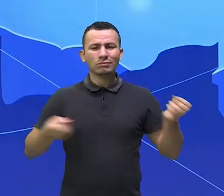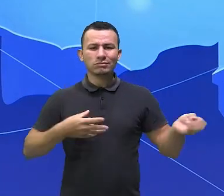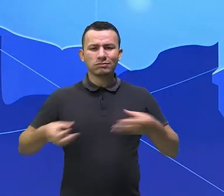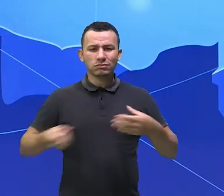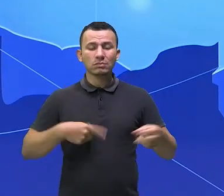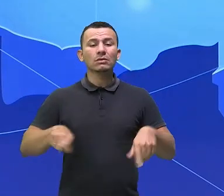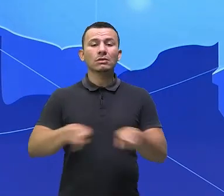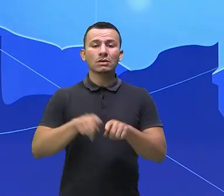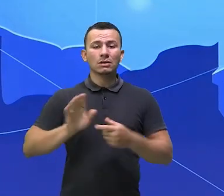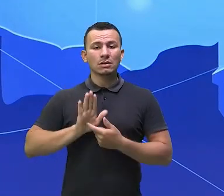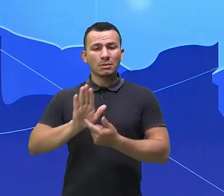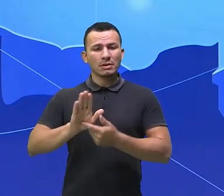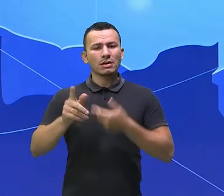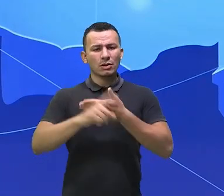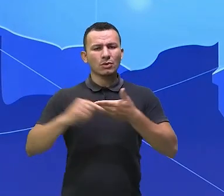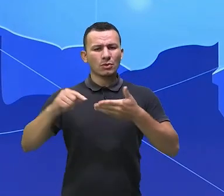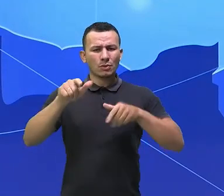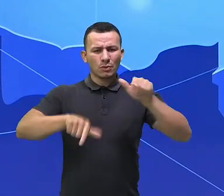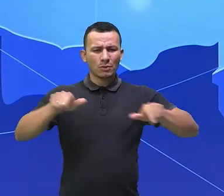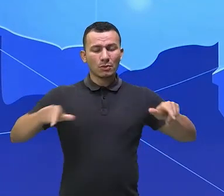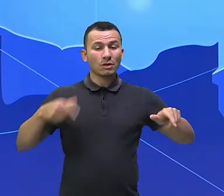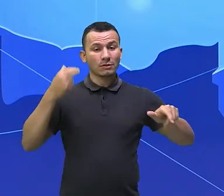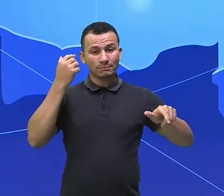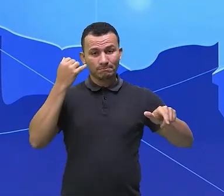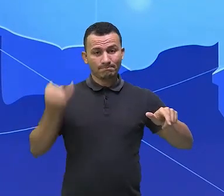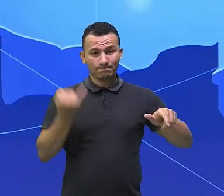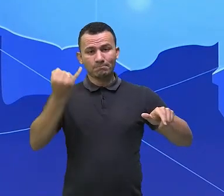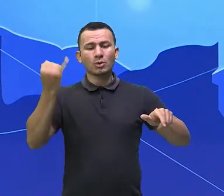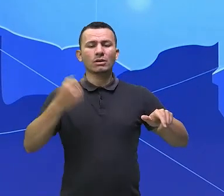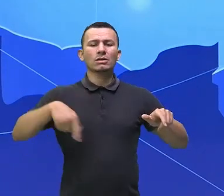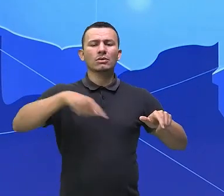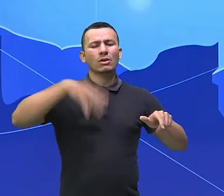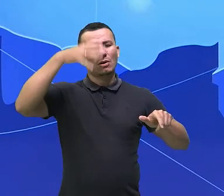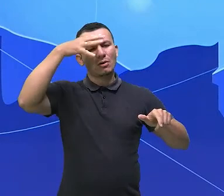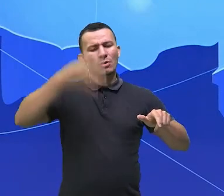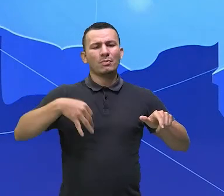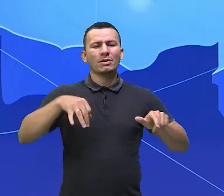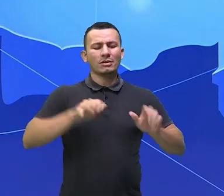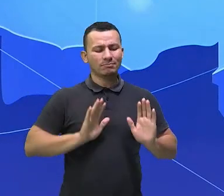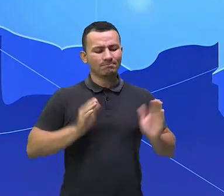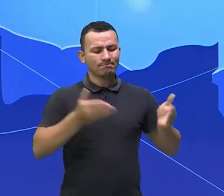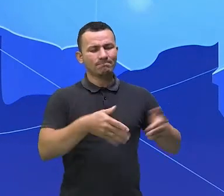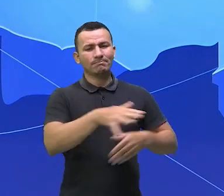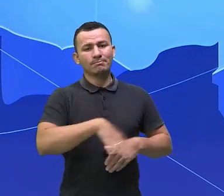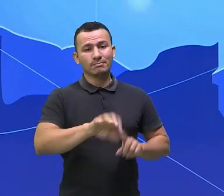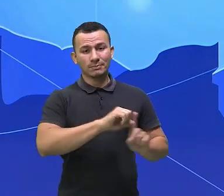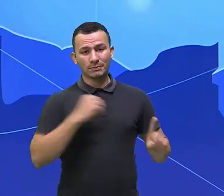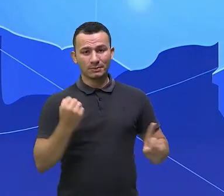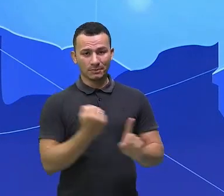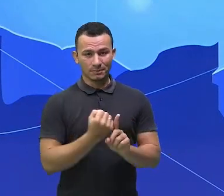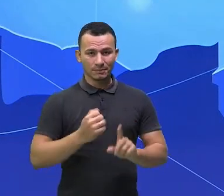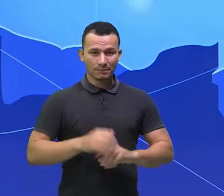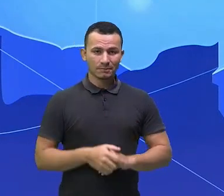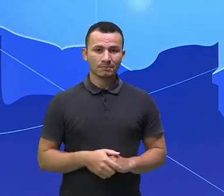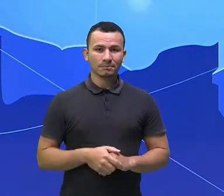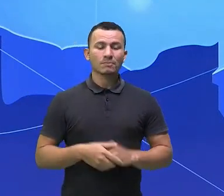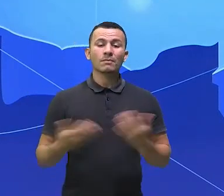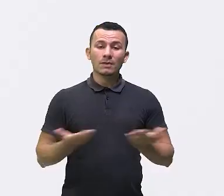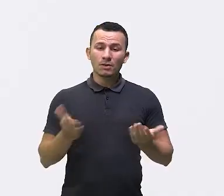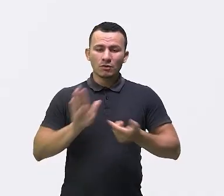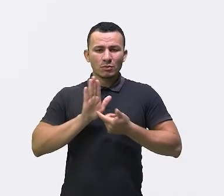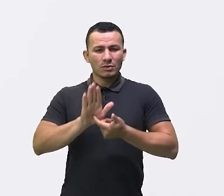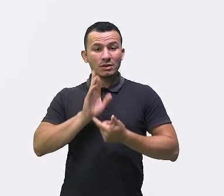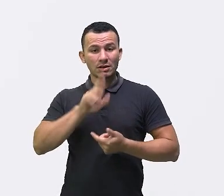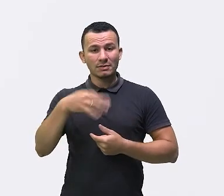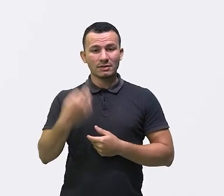e apresentando autores muito importantes para a compreensão da nossa sociedade. Vamos à conferência, então, para confirmar as